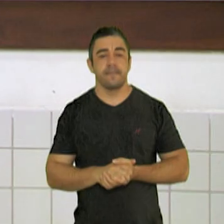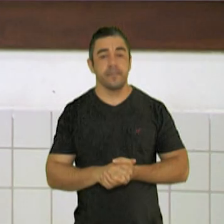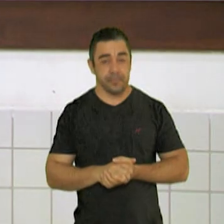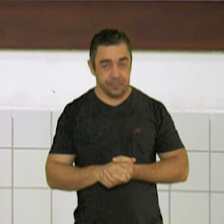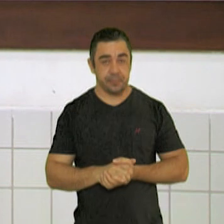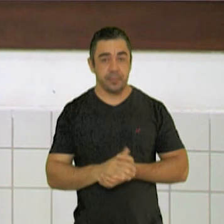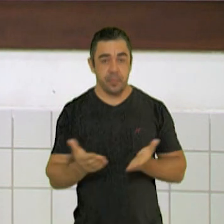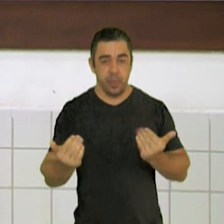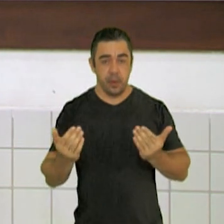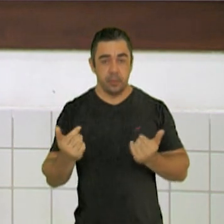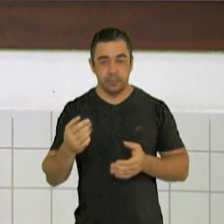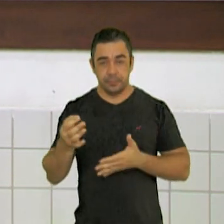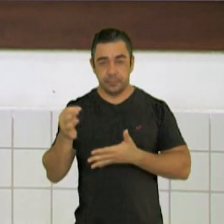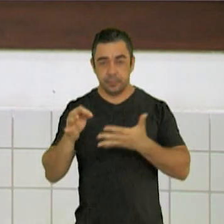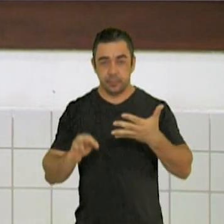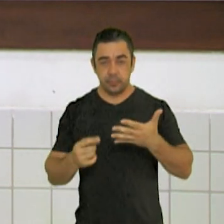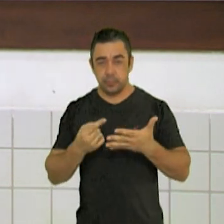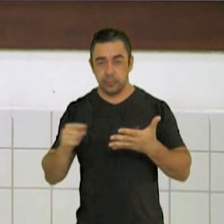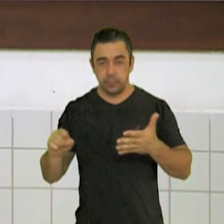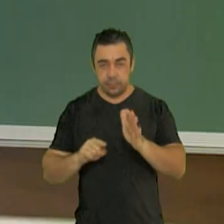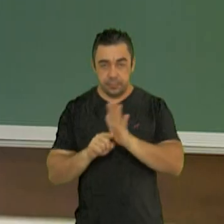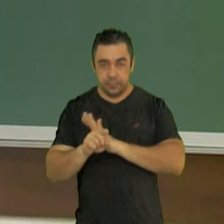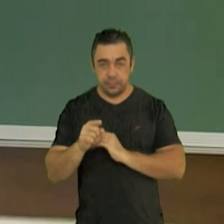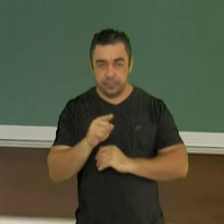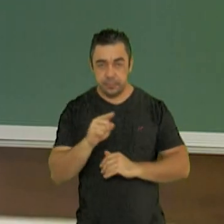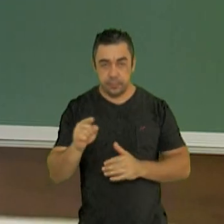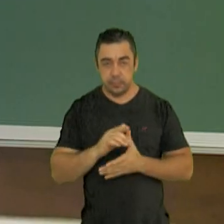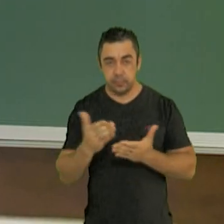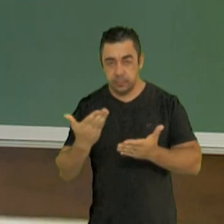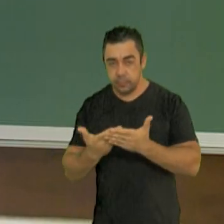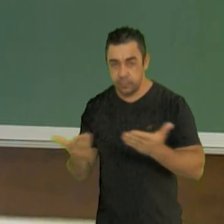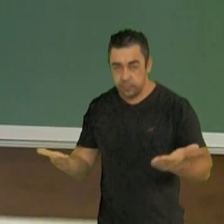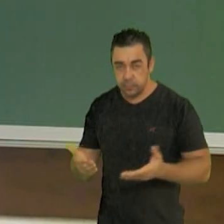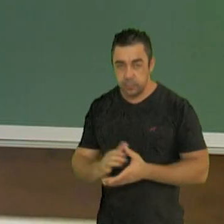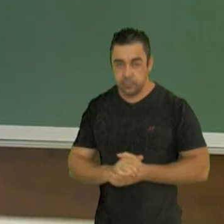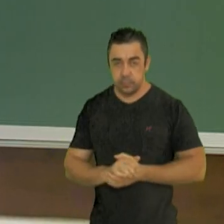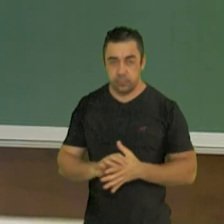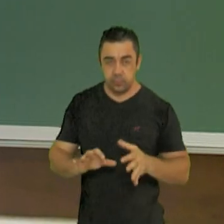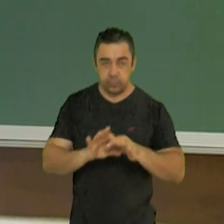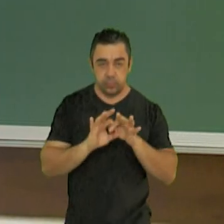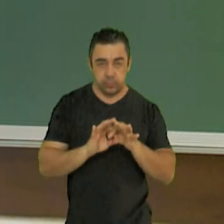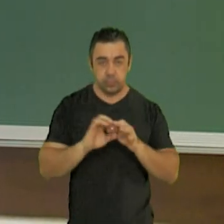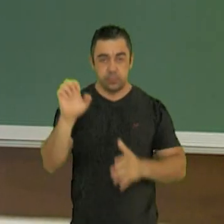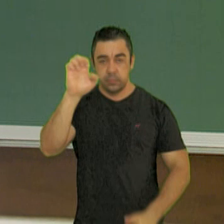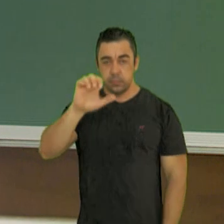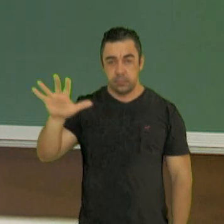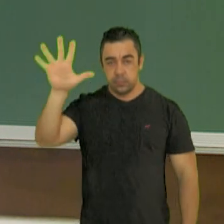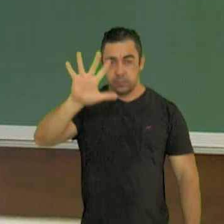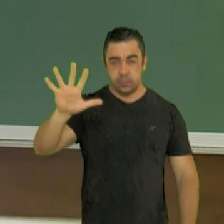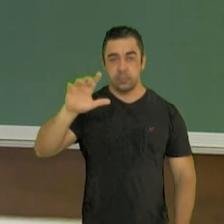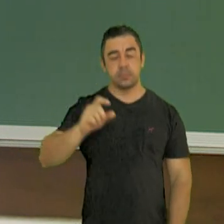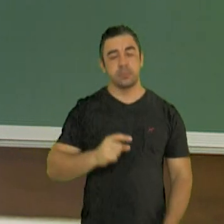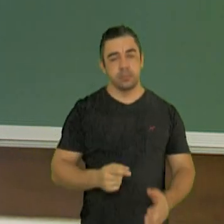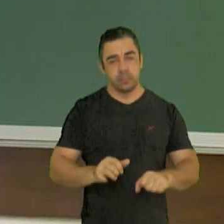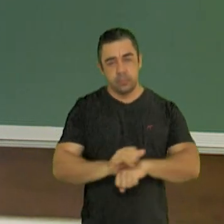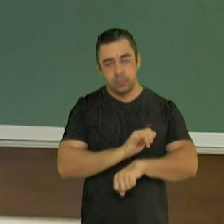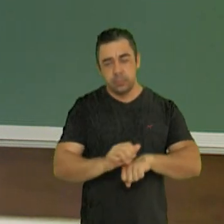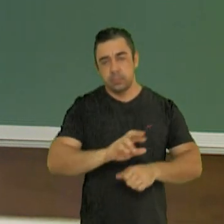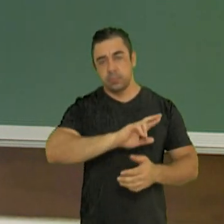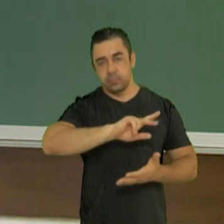Vamos lá então, pessoal, corrigir o nosso último questionário da aula de hoje. A União Europeia vem criando vários instrumentos para